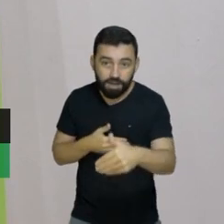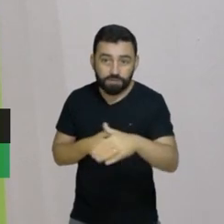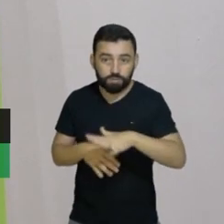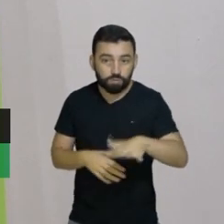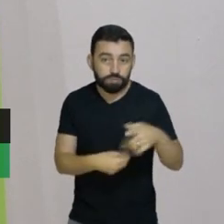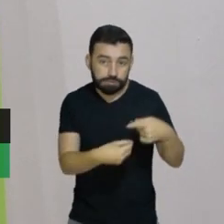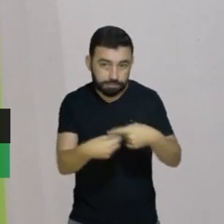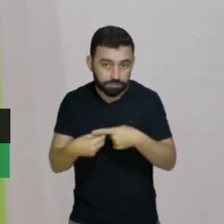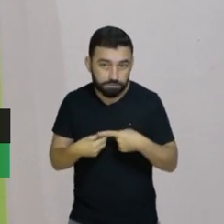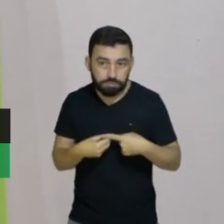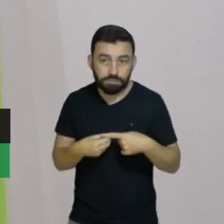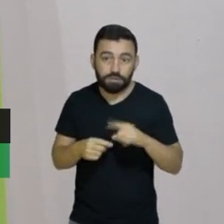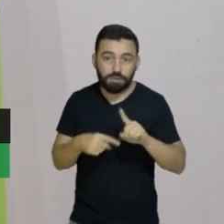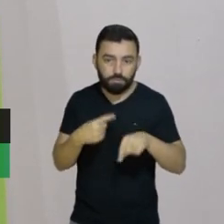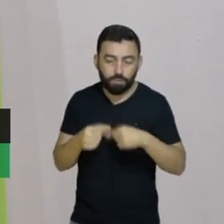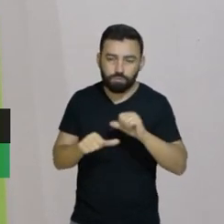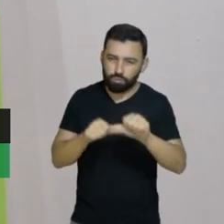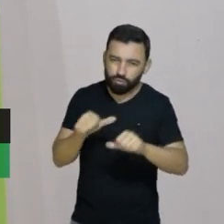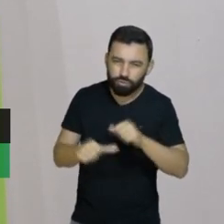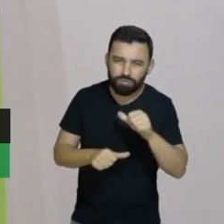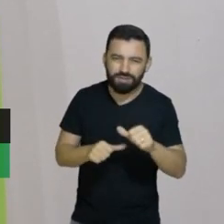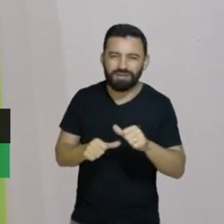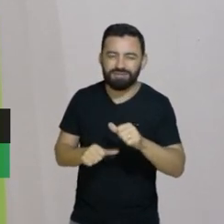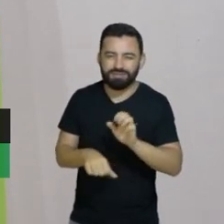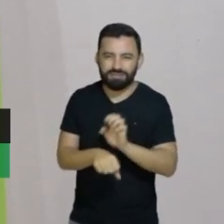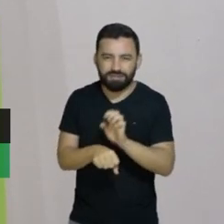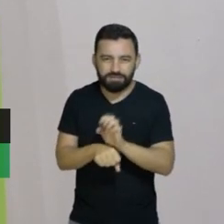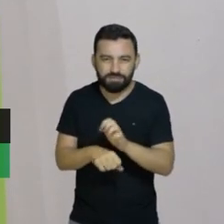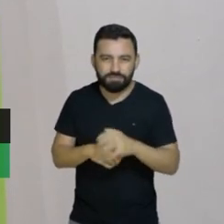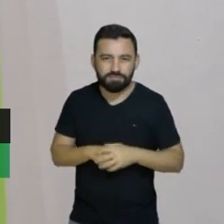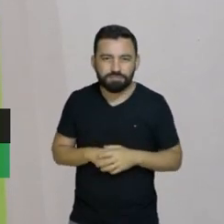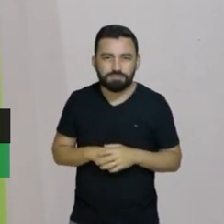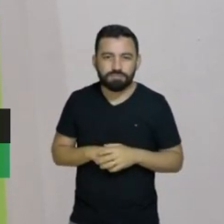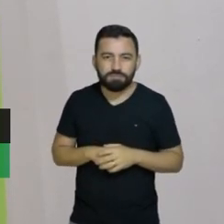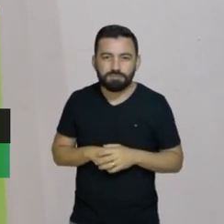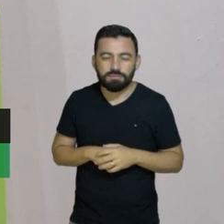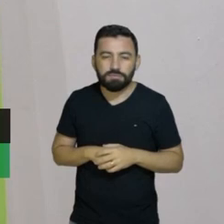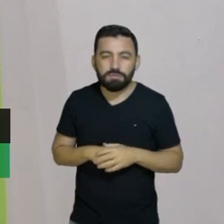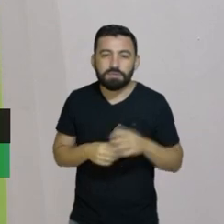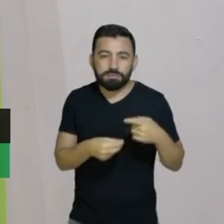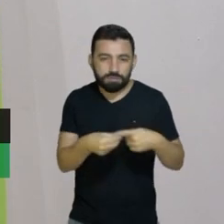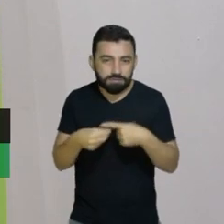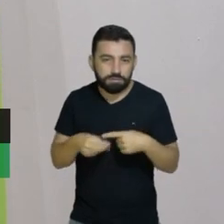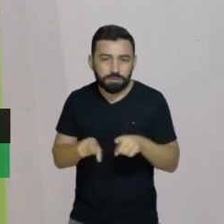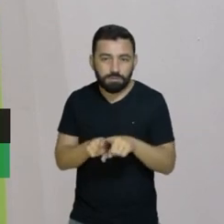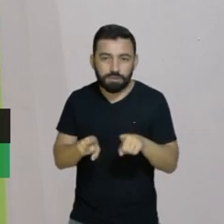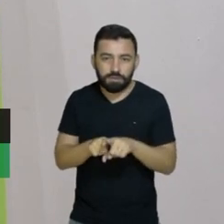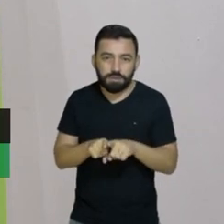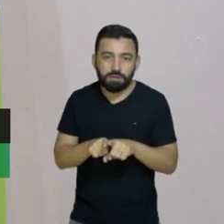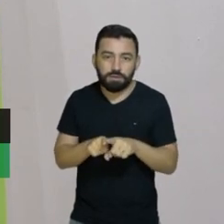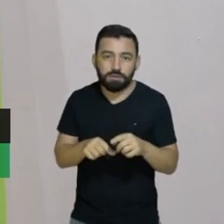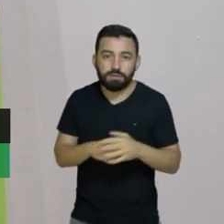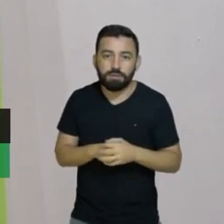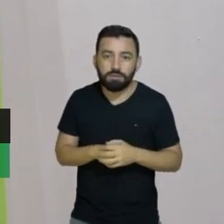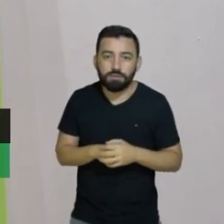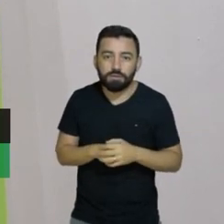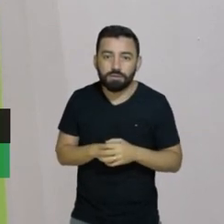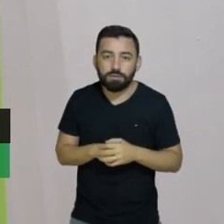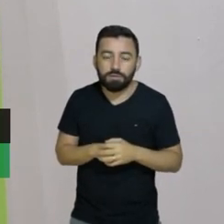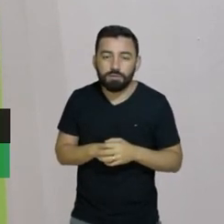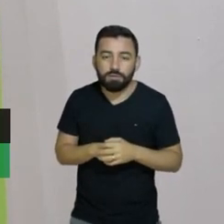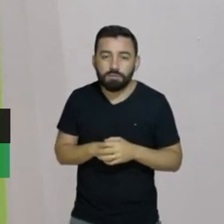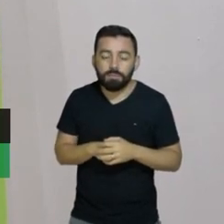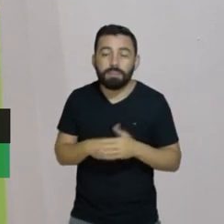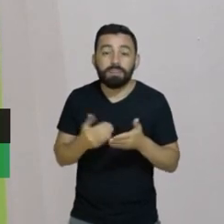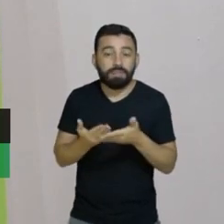municípios e depois que vai virar estadual, depois vai vir para o estado, depois vai vir para os municípios, vai virar plano municipal também de educação,